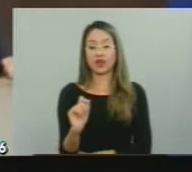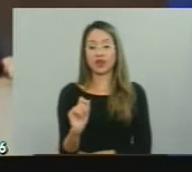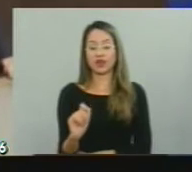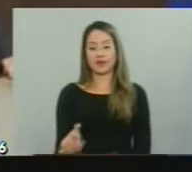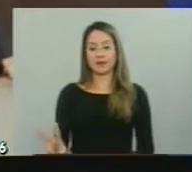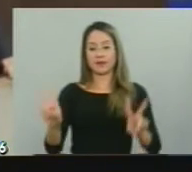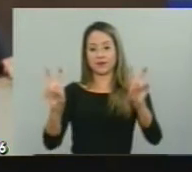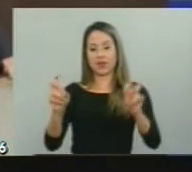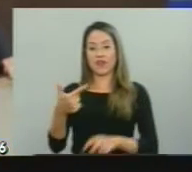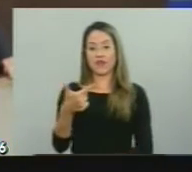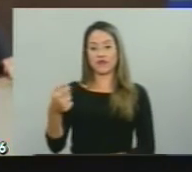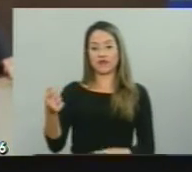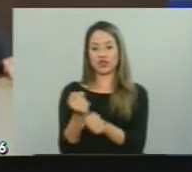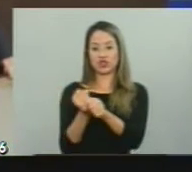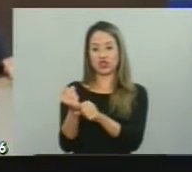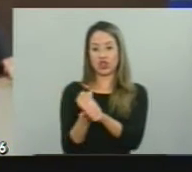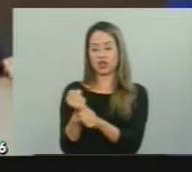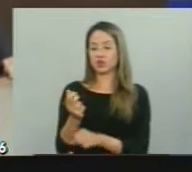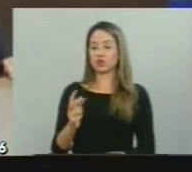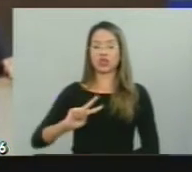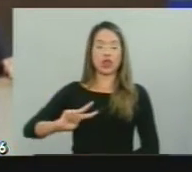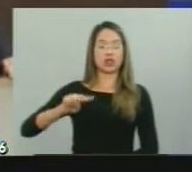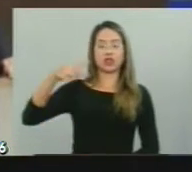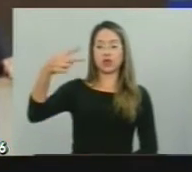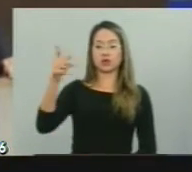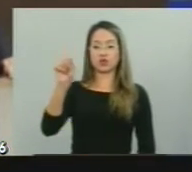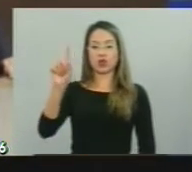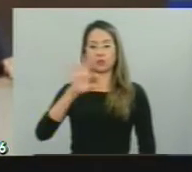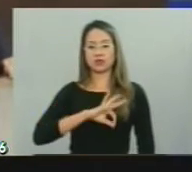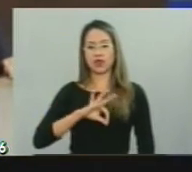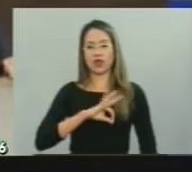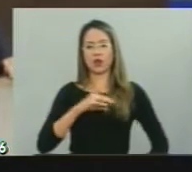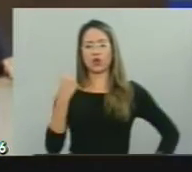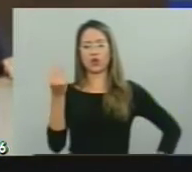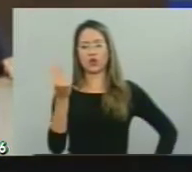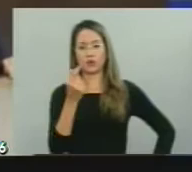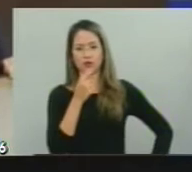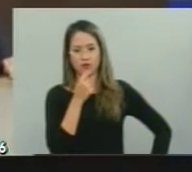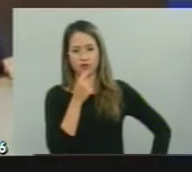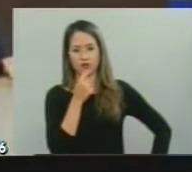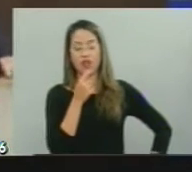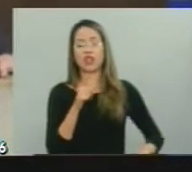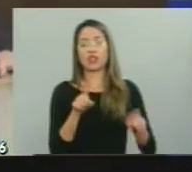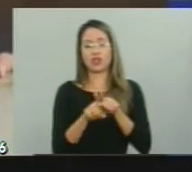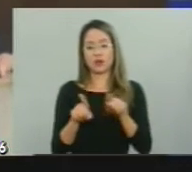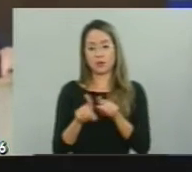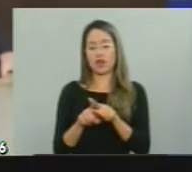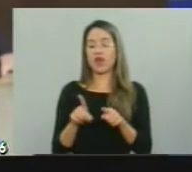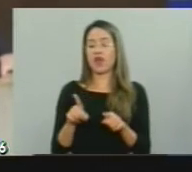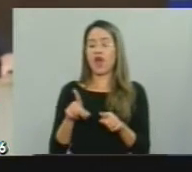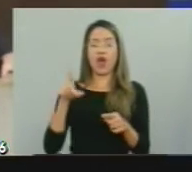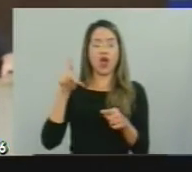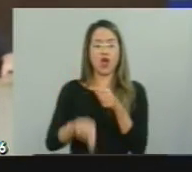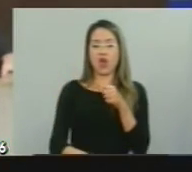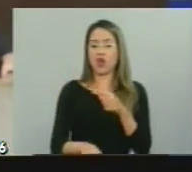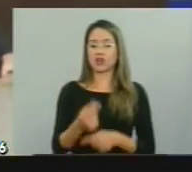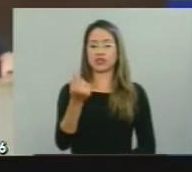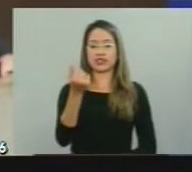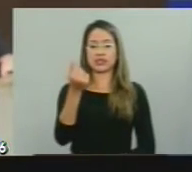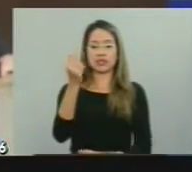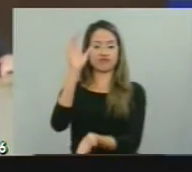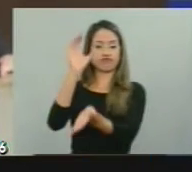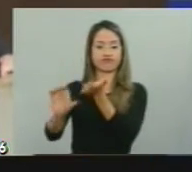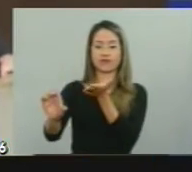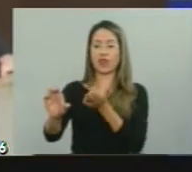nas universidades federais, da ordem de 45% do custeio de algumas, o congelamento